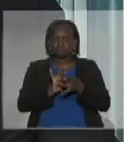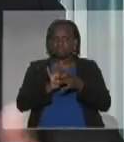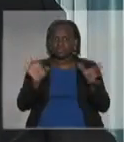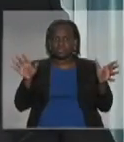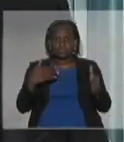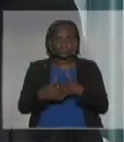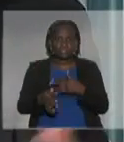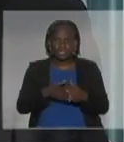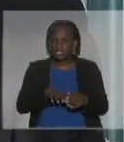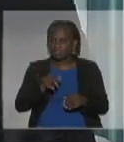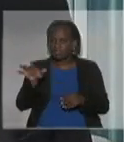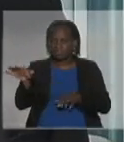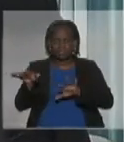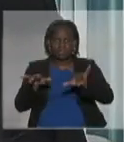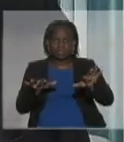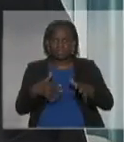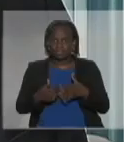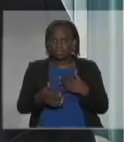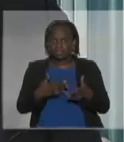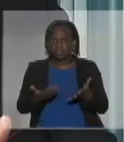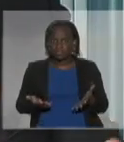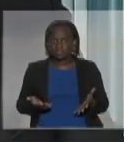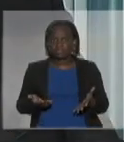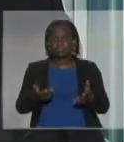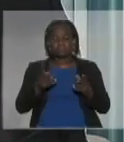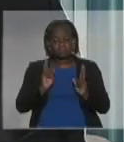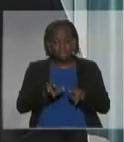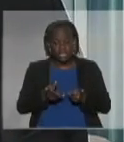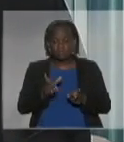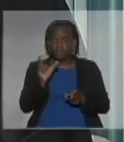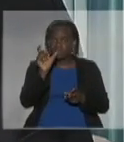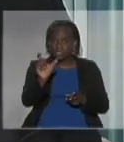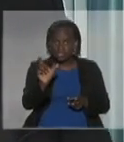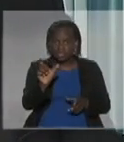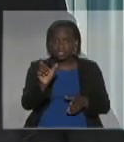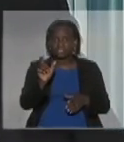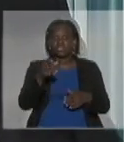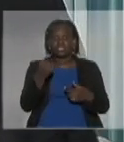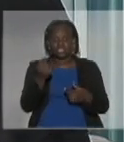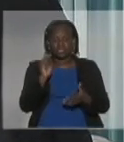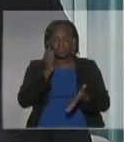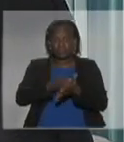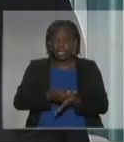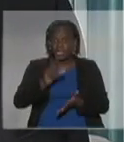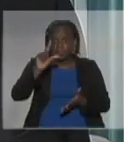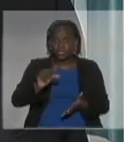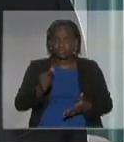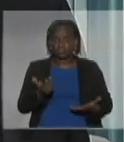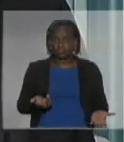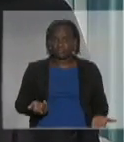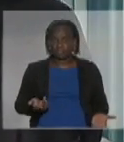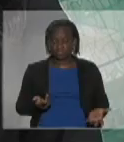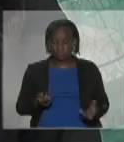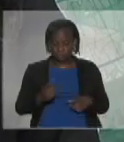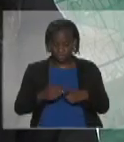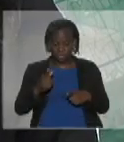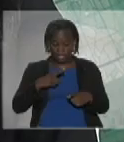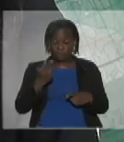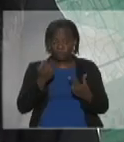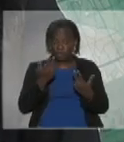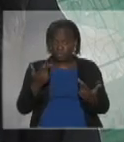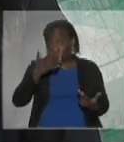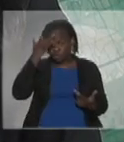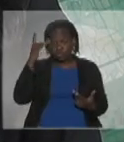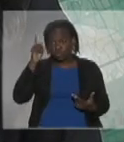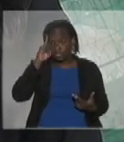locomover em qualquer direção com o mesmo bilhete e com uma tarifa de menor valor. Porque tem uma coisa que